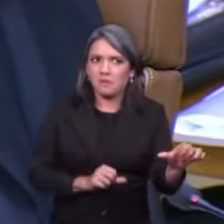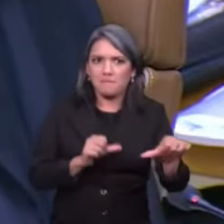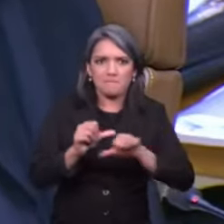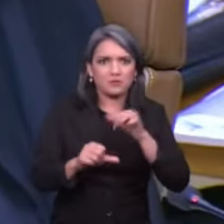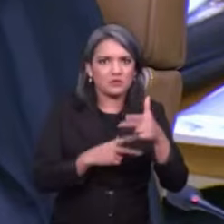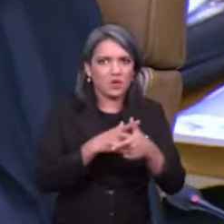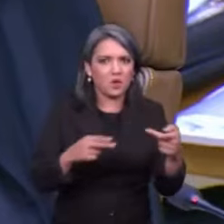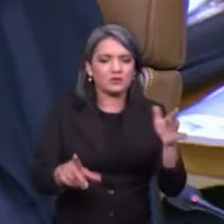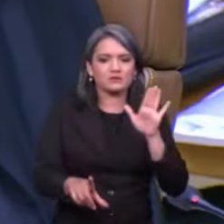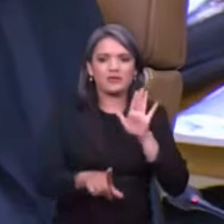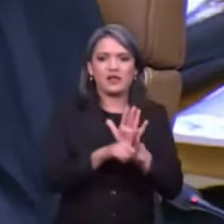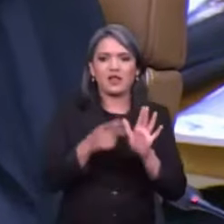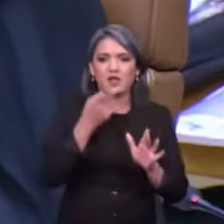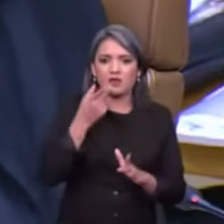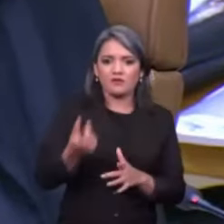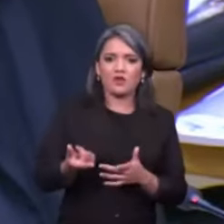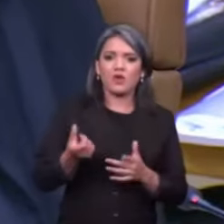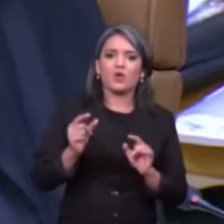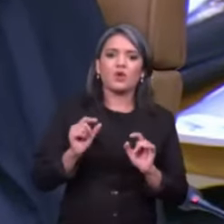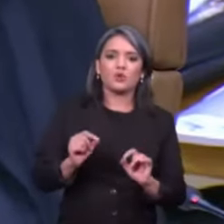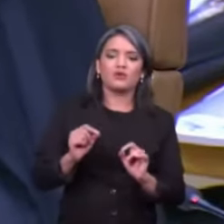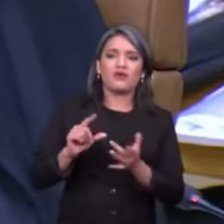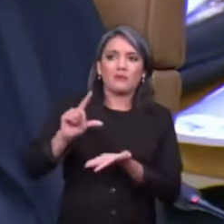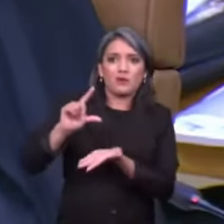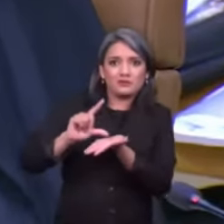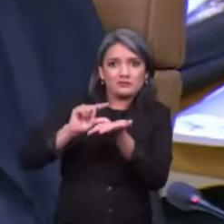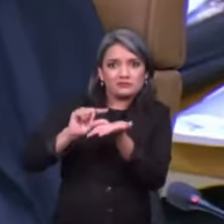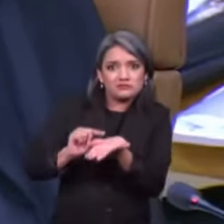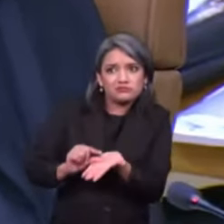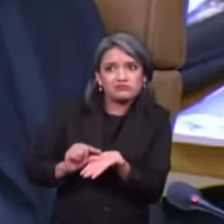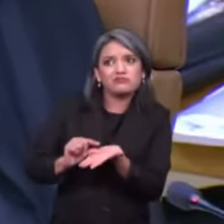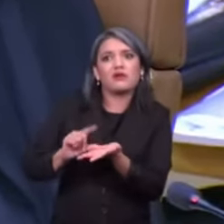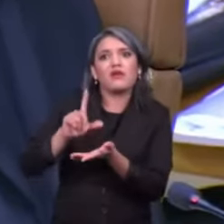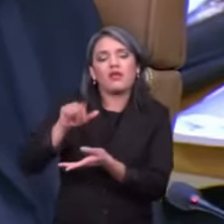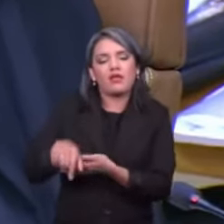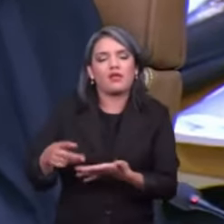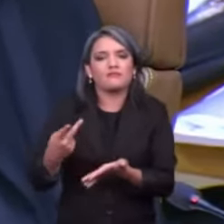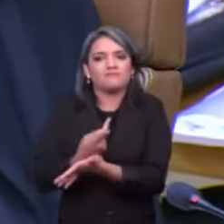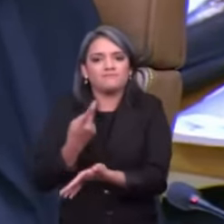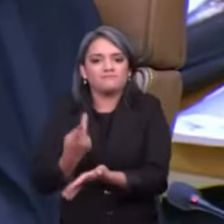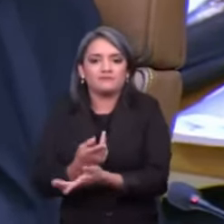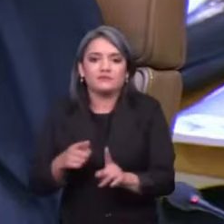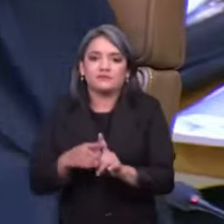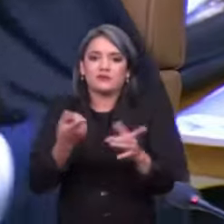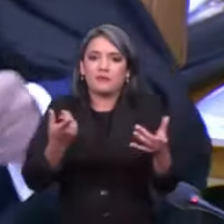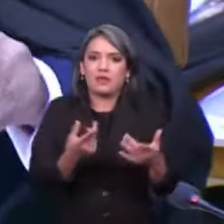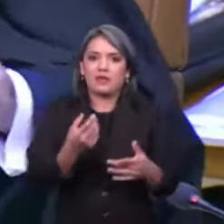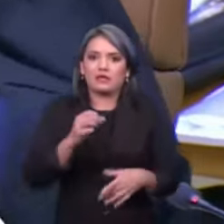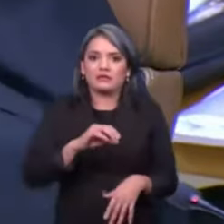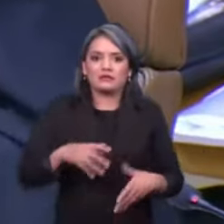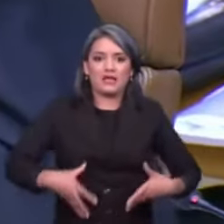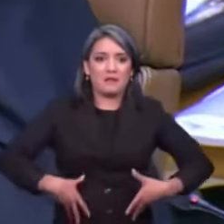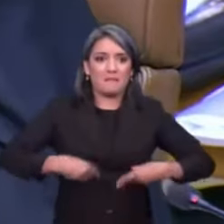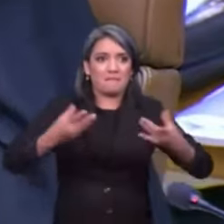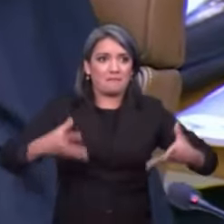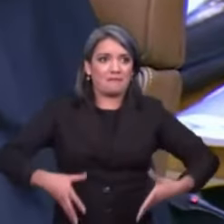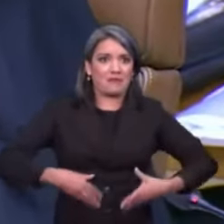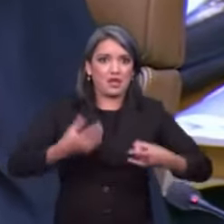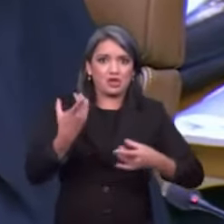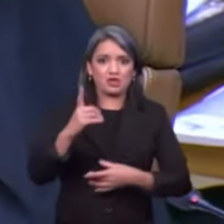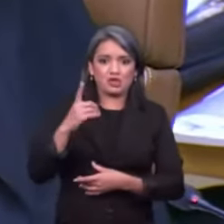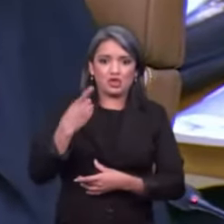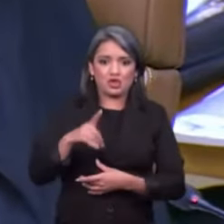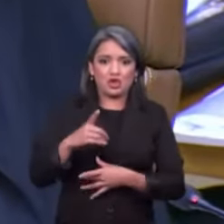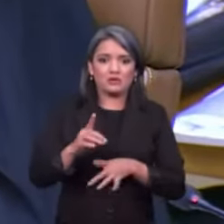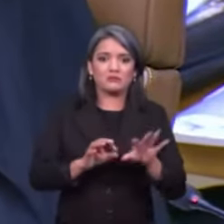da lei e tornar a posse menor uma contravenção, ao mesmo tempo que alocaram milhões de dólares para programas de tribunais especializados,